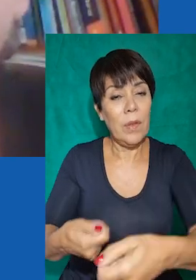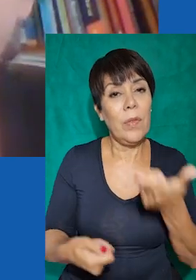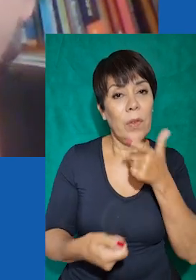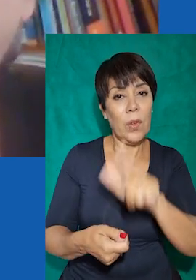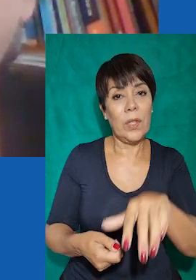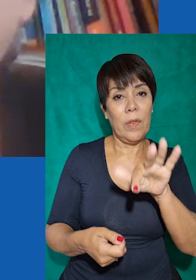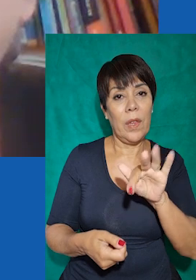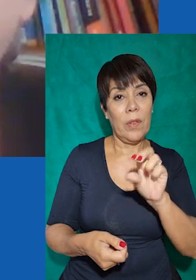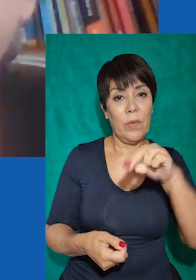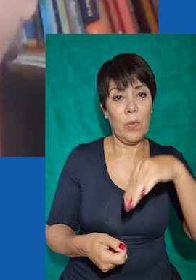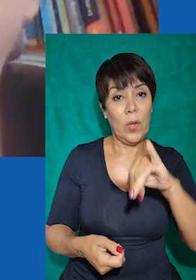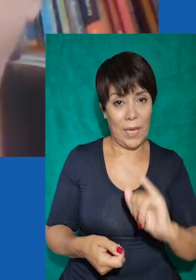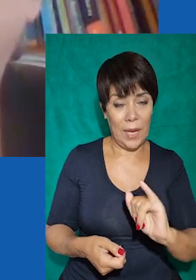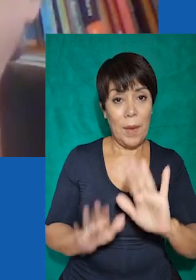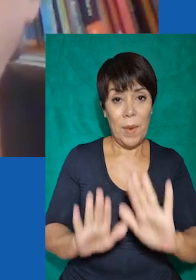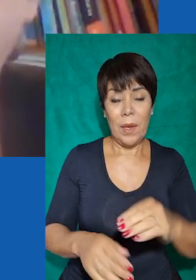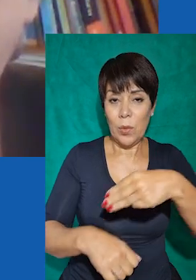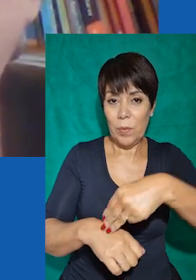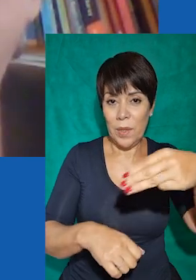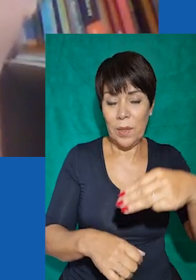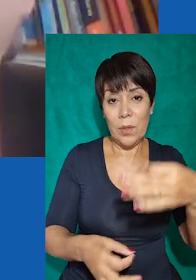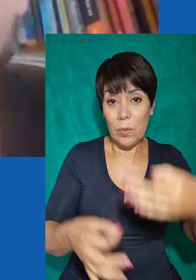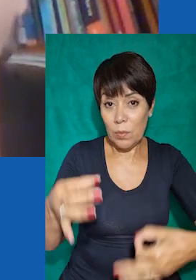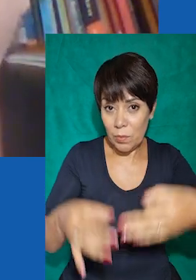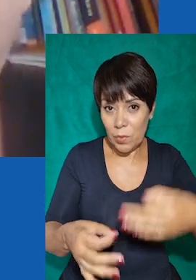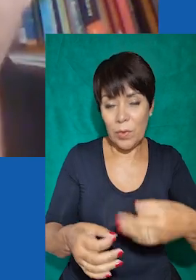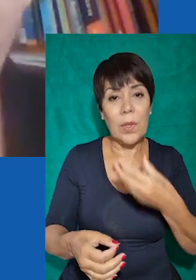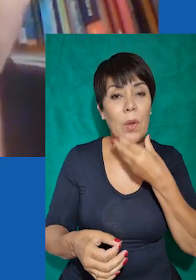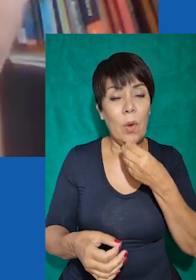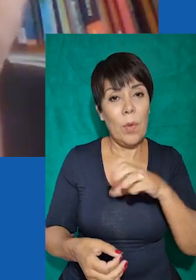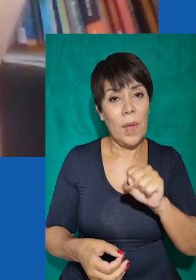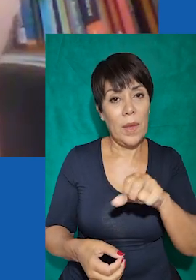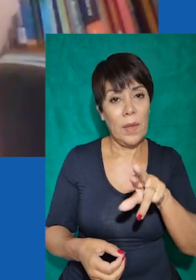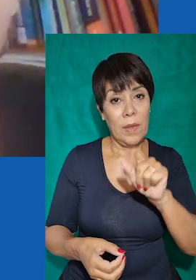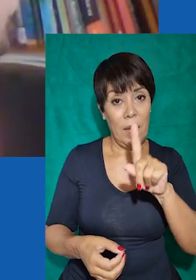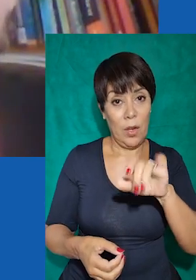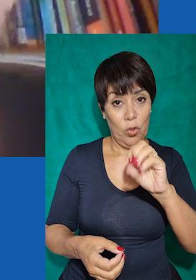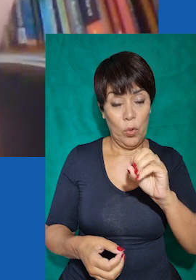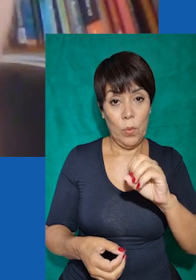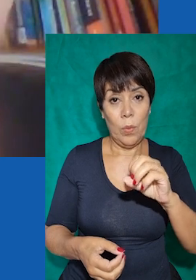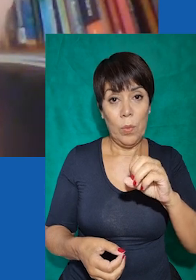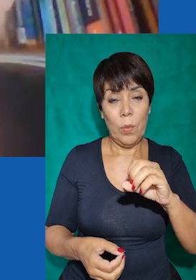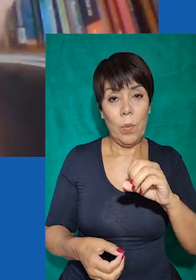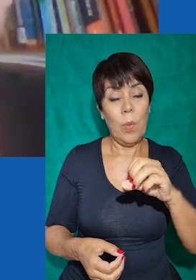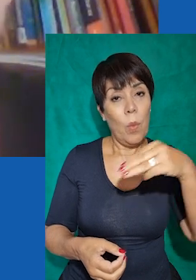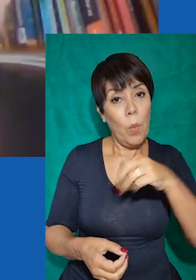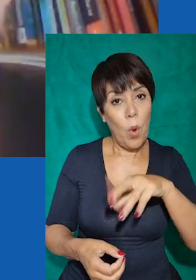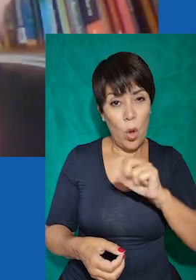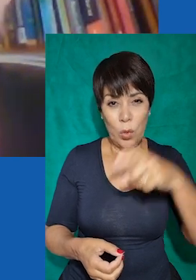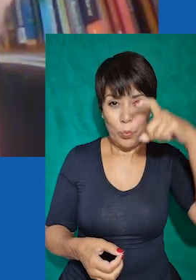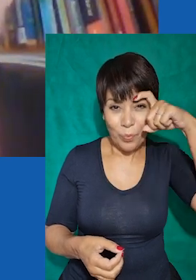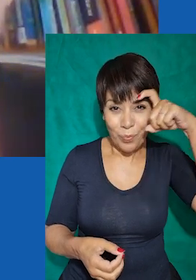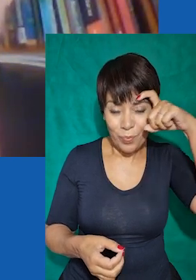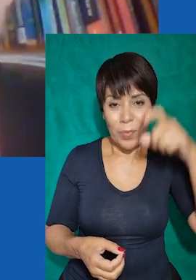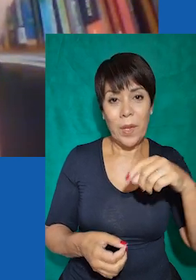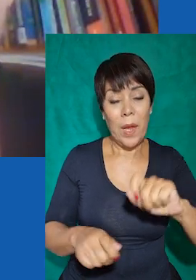FUNAI. O então ministro da Justiça, Sérgio Moro, por exemplo, devolveu 17 terras